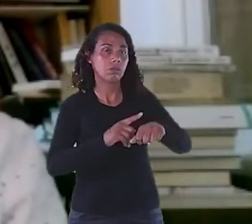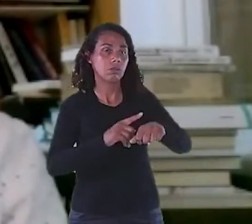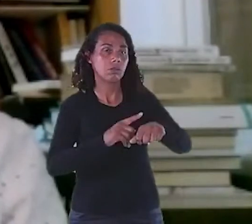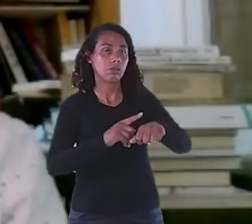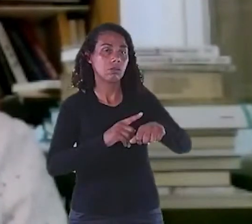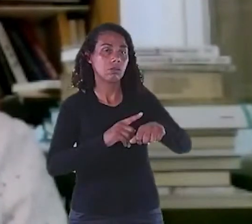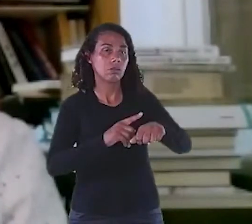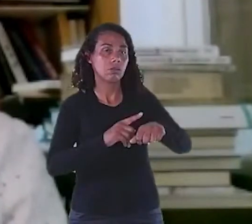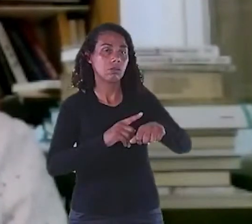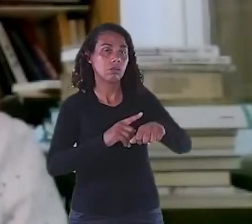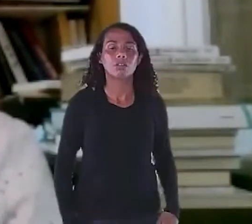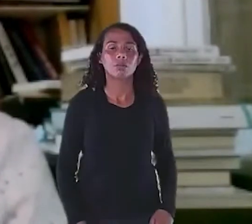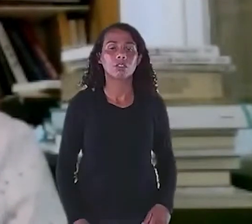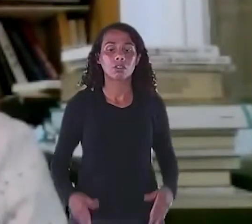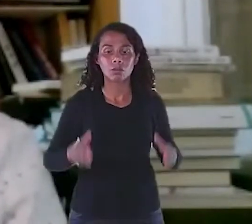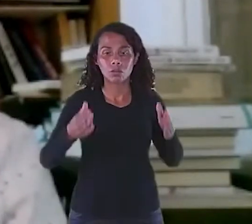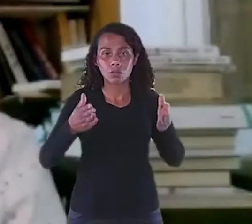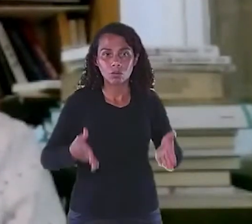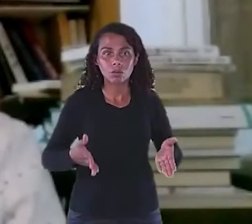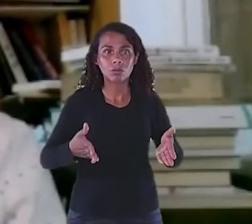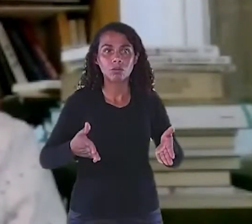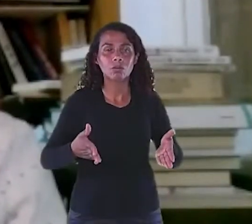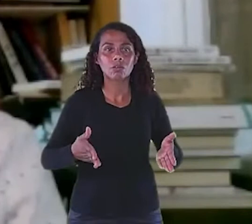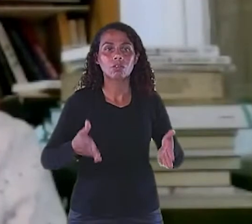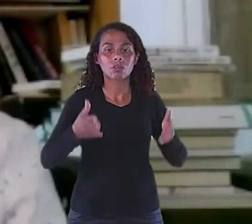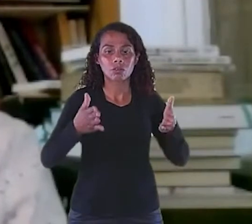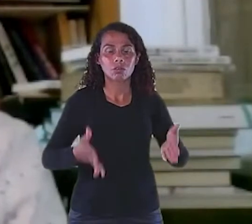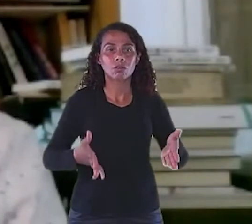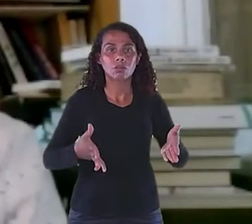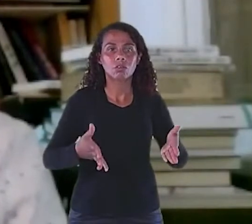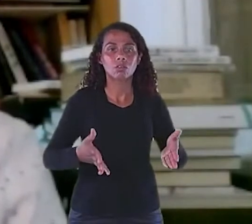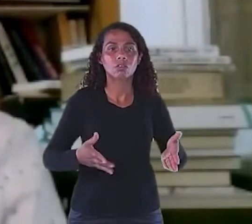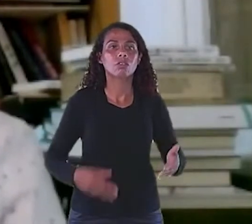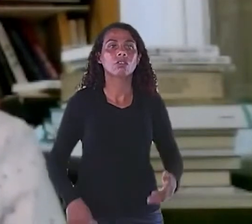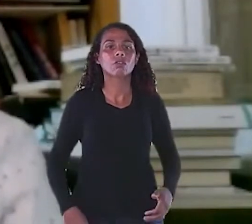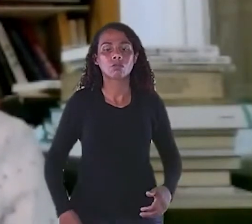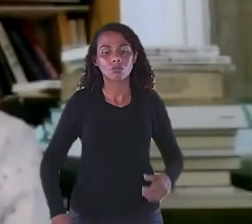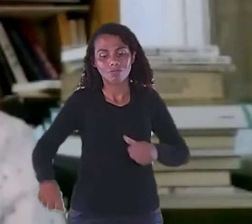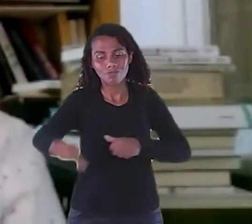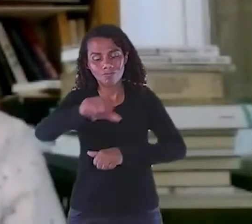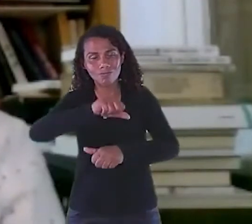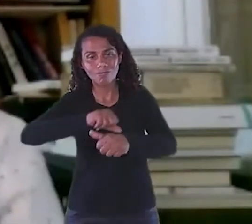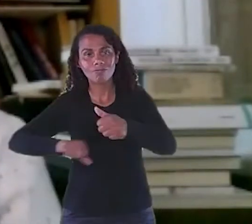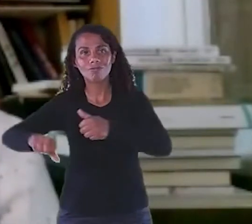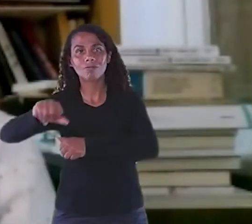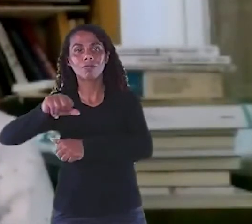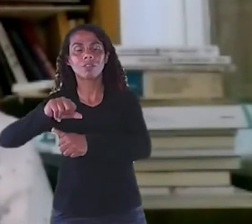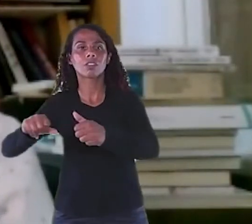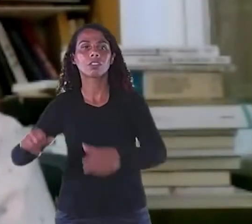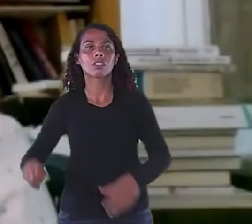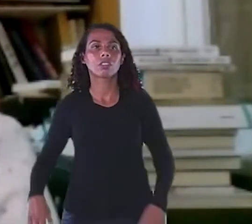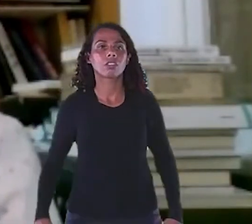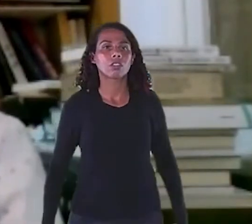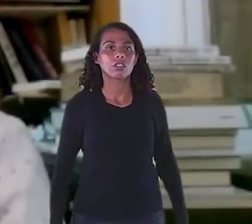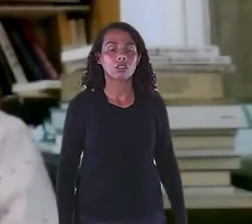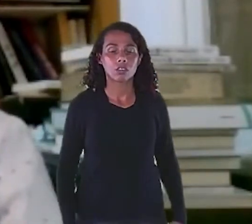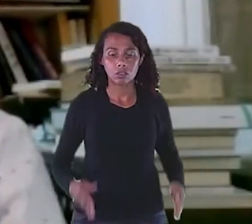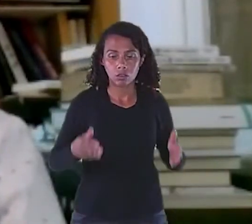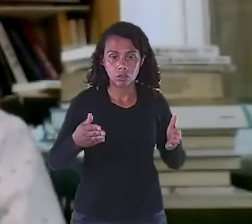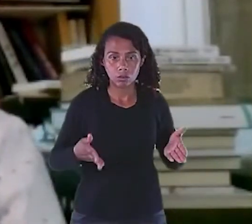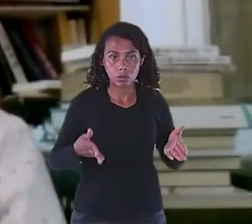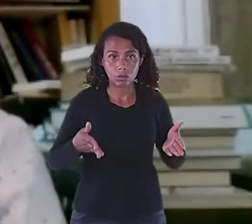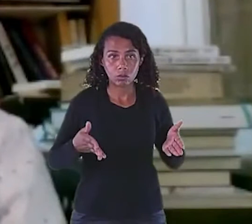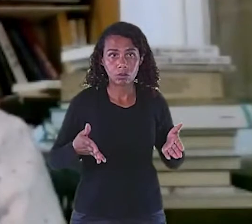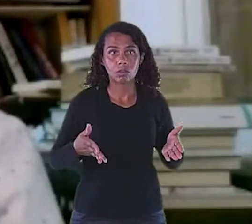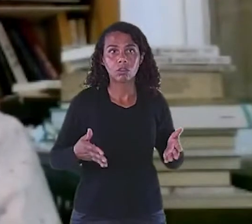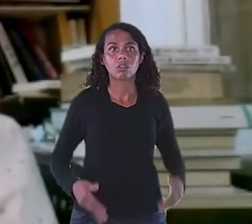tem muito a ver com a minha, eu acho ela melhor que a minha, né? Eu lamento muito a degradação de uma série de